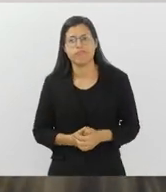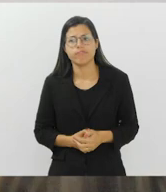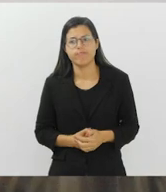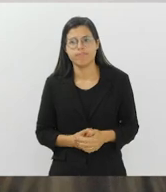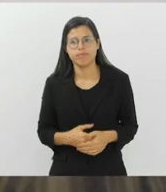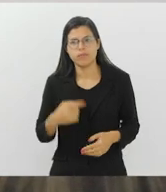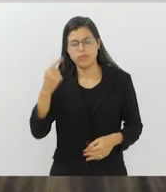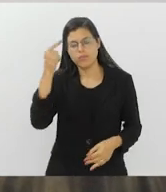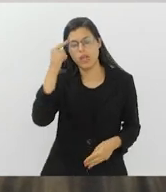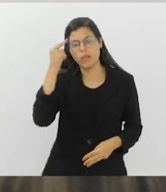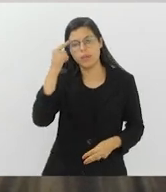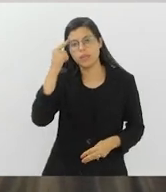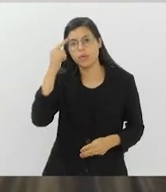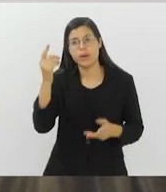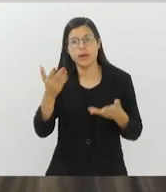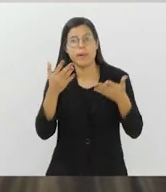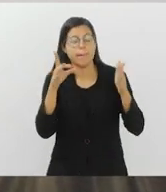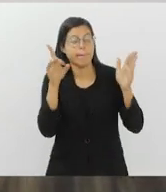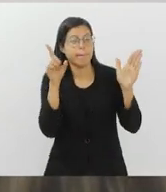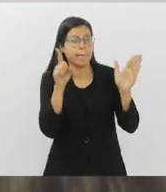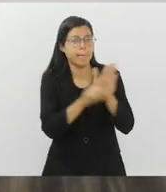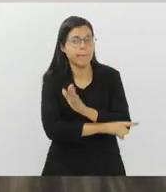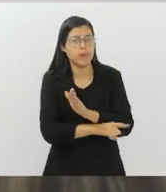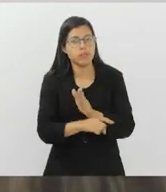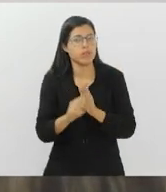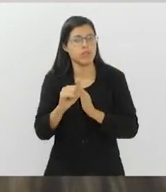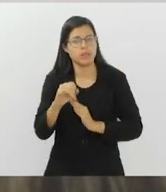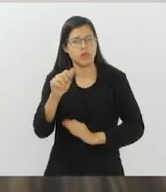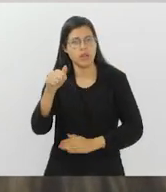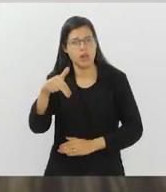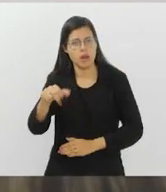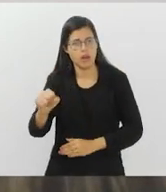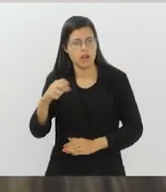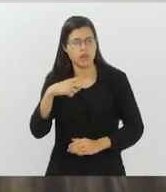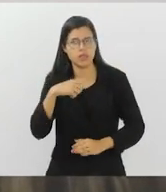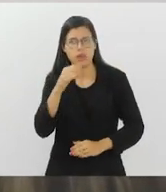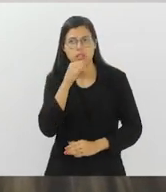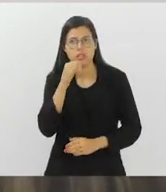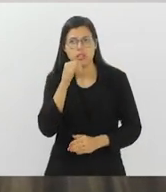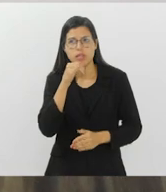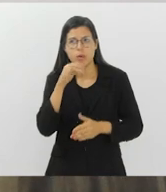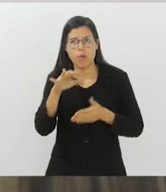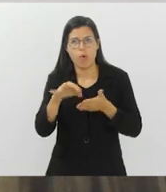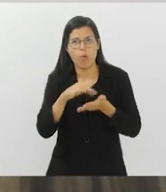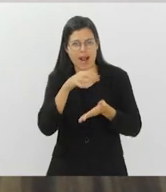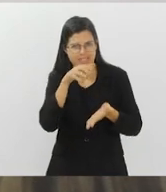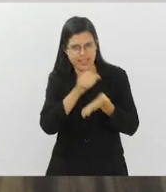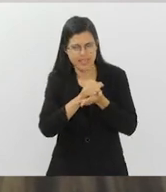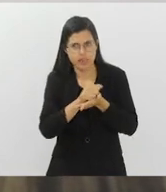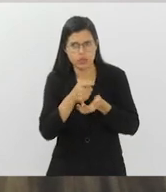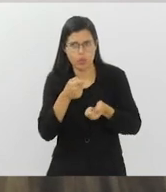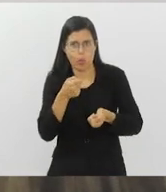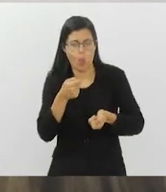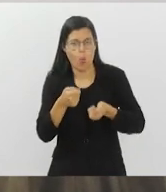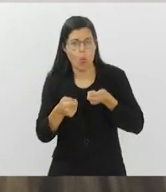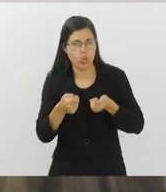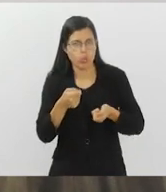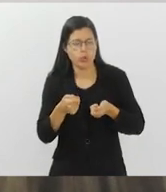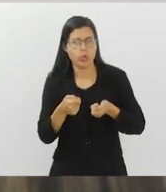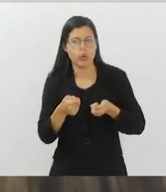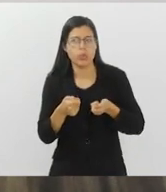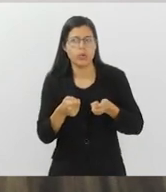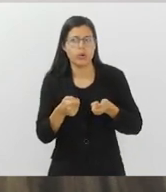queria indagar se a ANS tem, por exemplo, um cadastro ou um controle dos